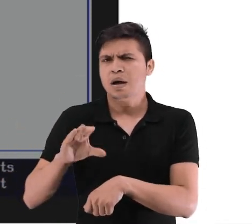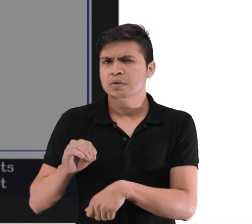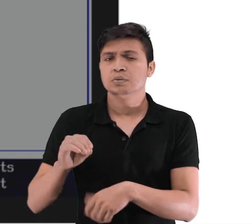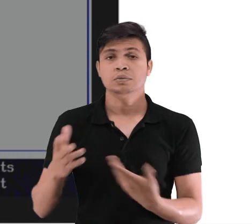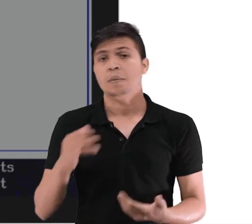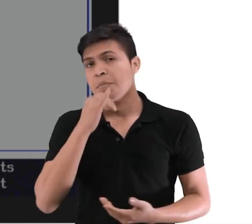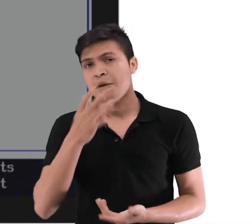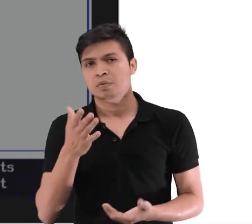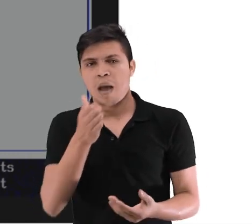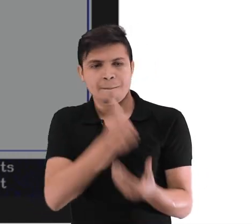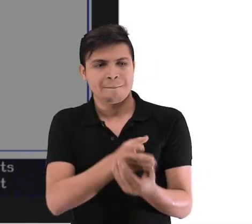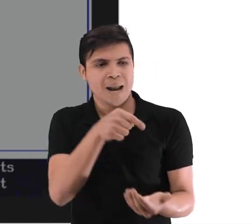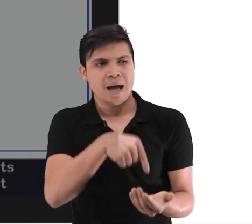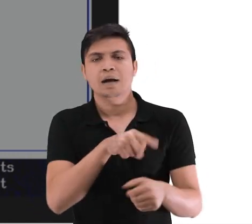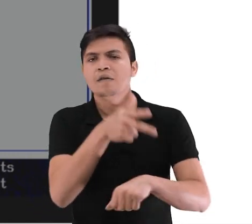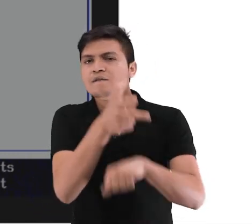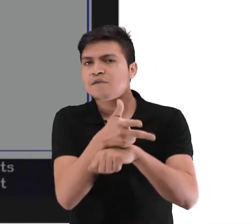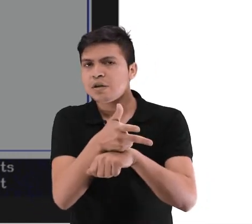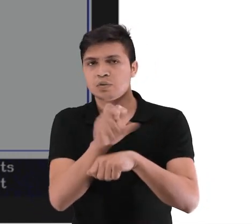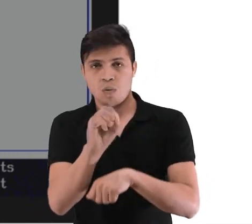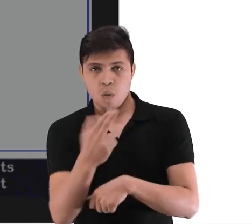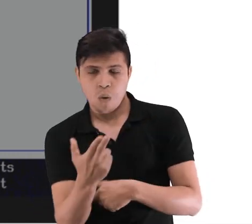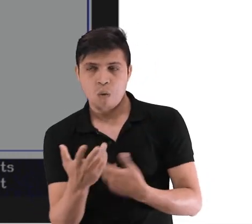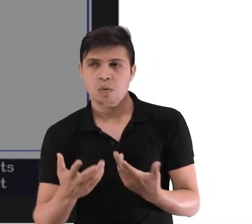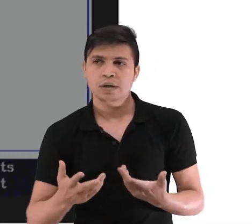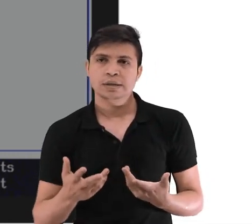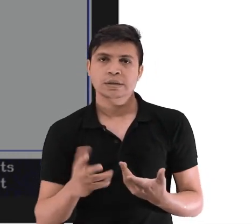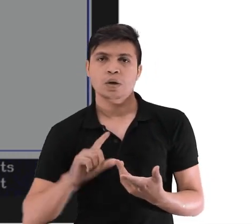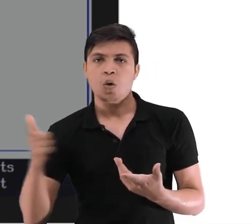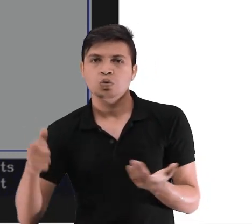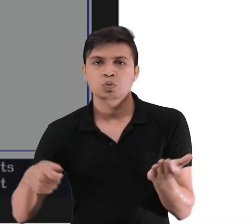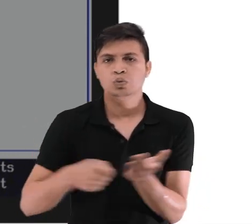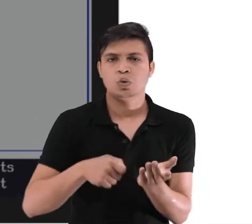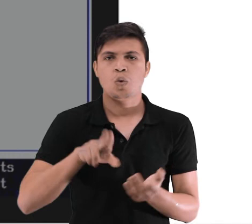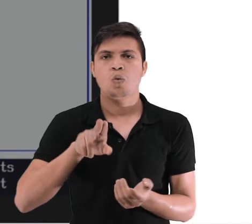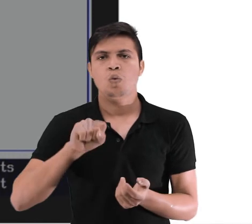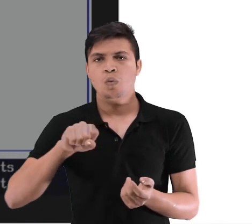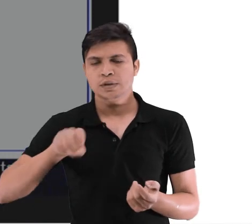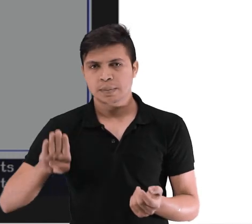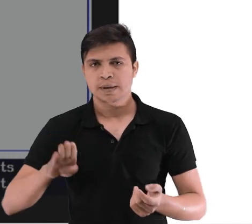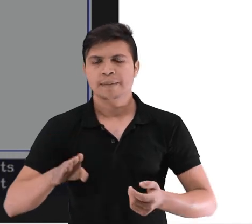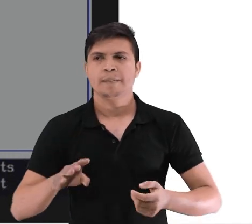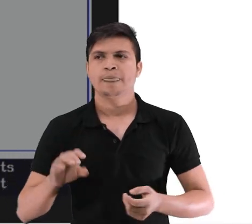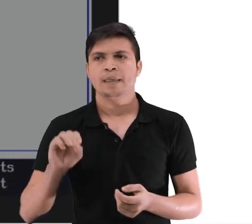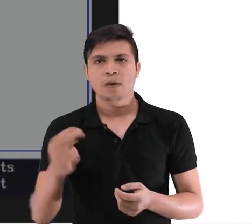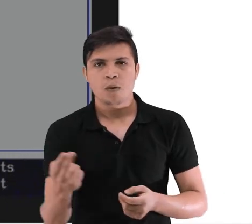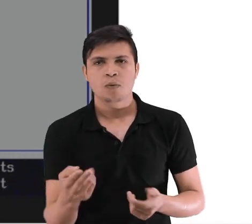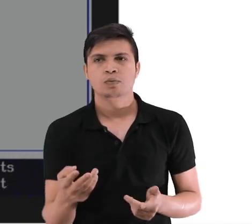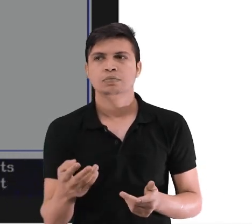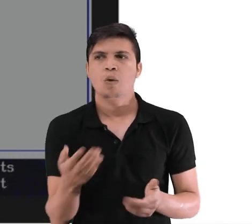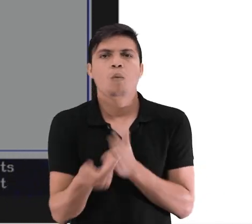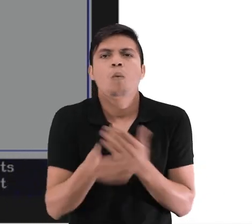a placa de vídeo ou outro conector USB ou pode ser qualquer outra parte